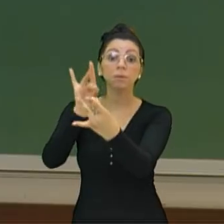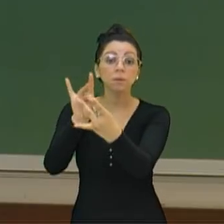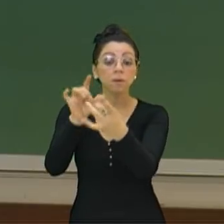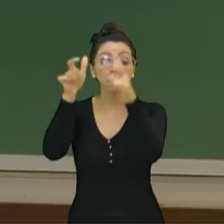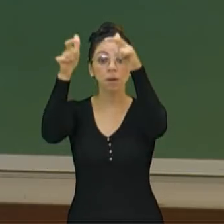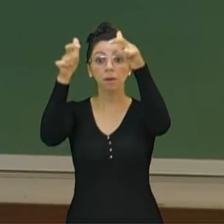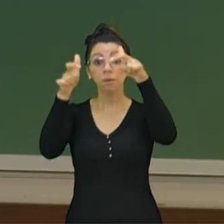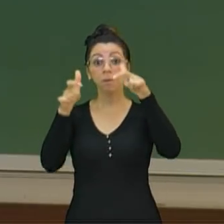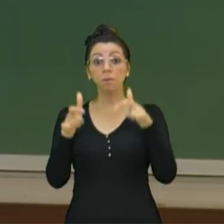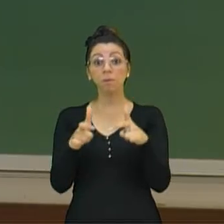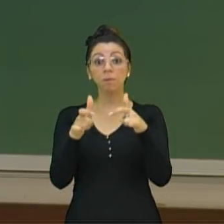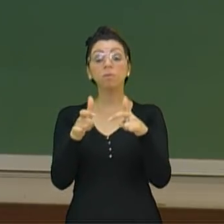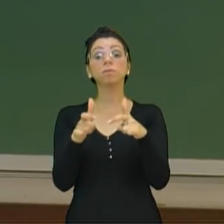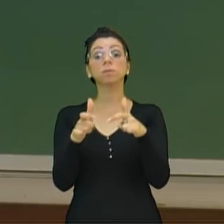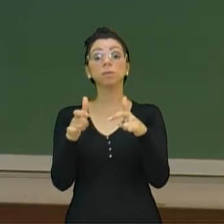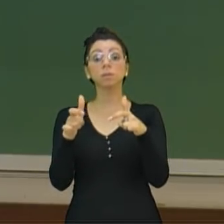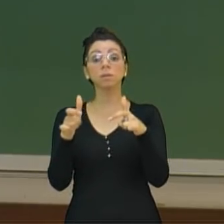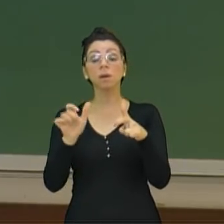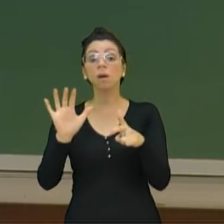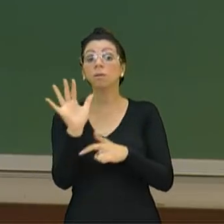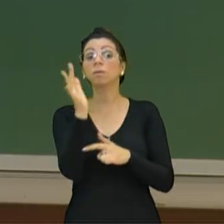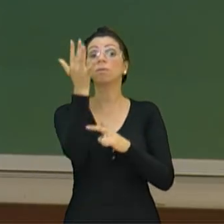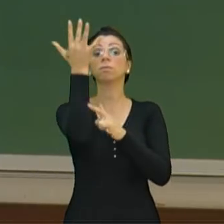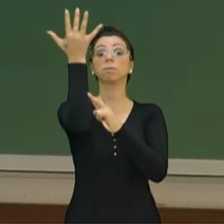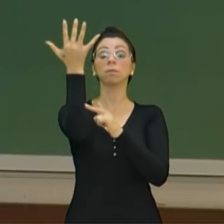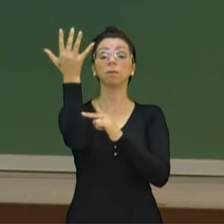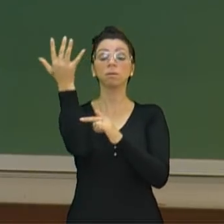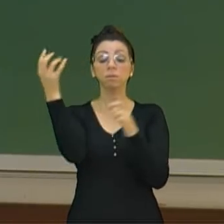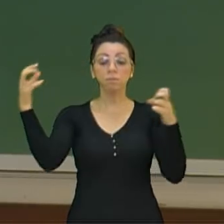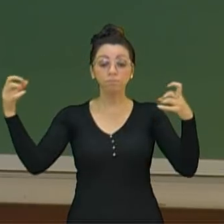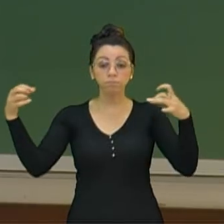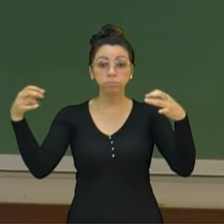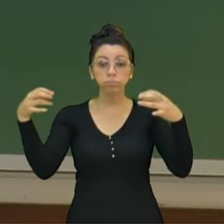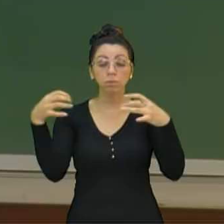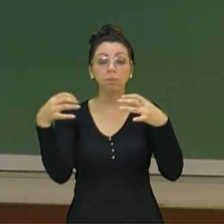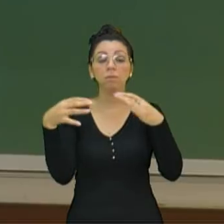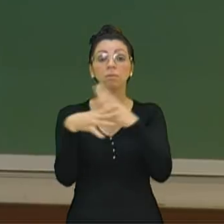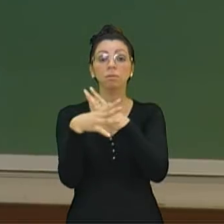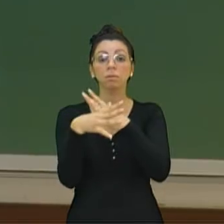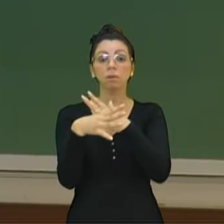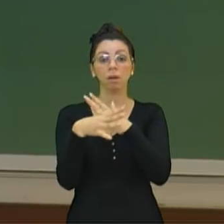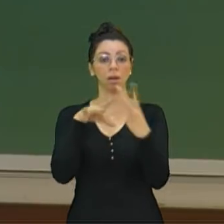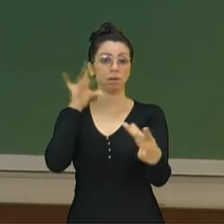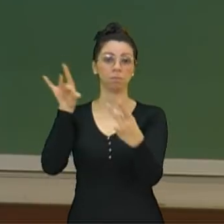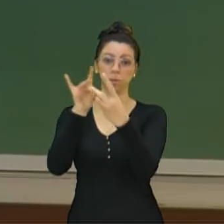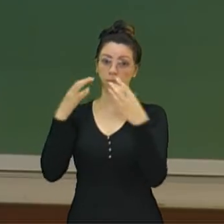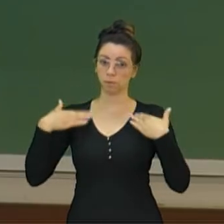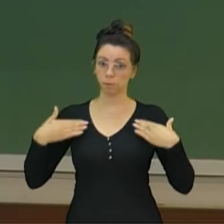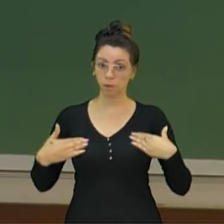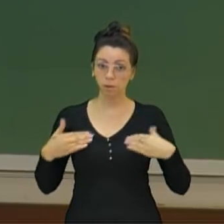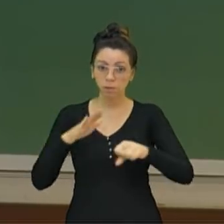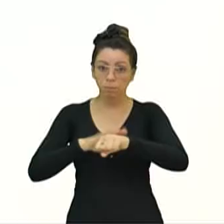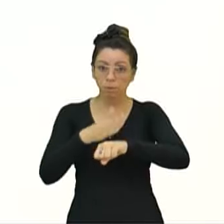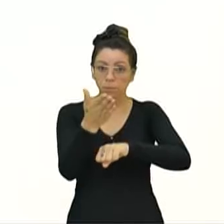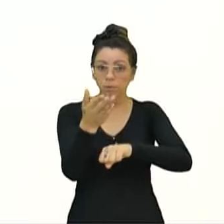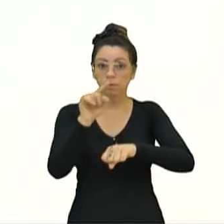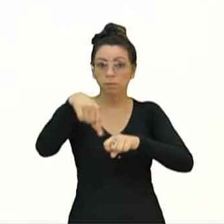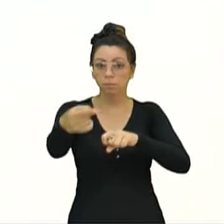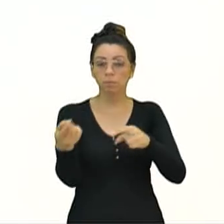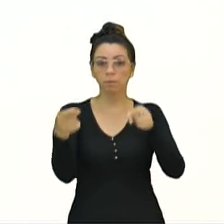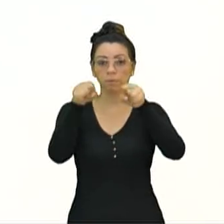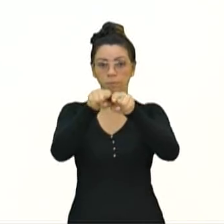a liberação é feita, numa região bem específica do corpo. Vou dar um tempinho para vocês e eu já volto.